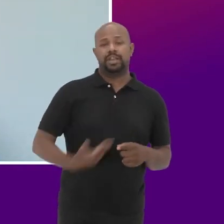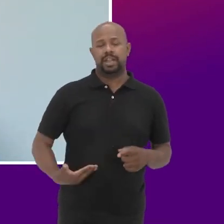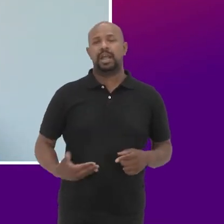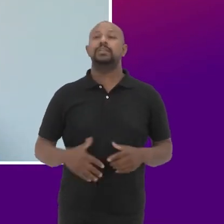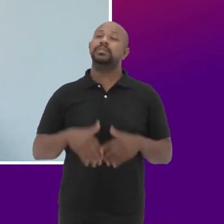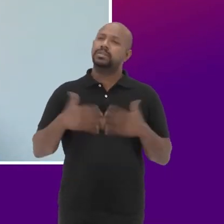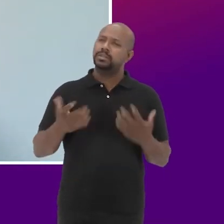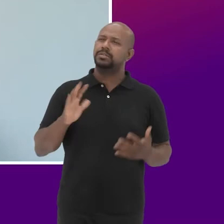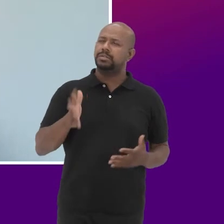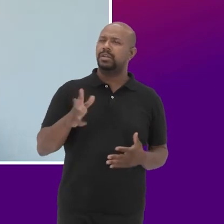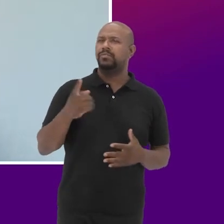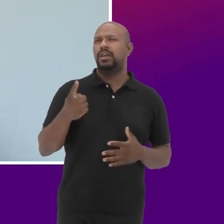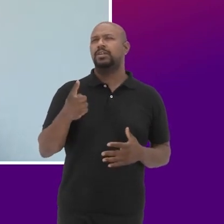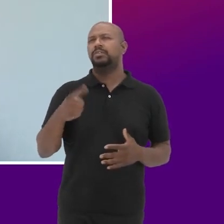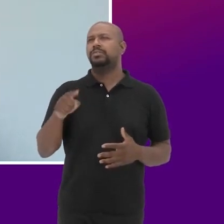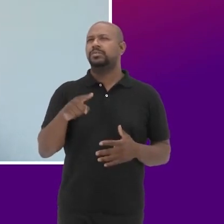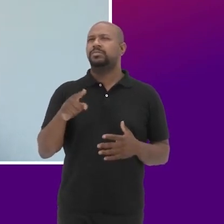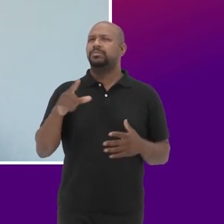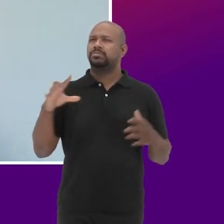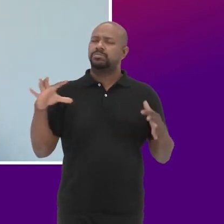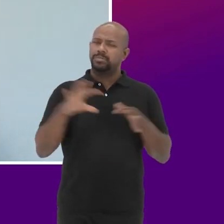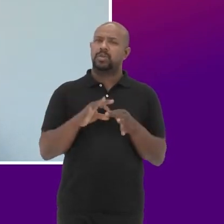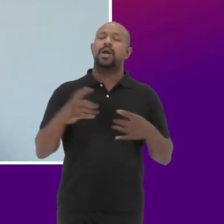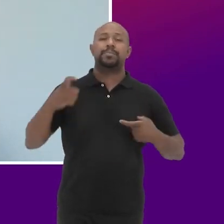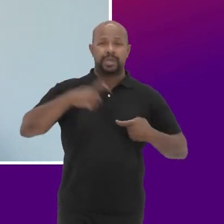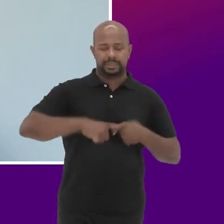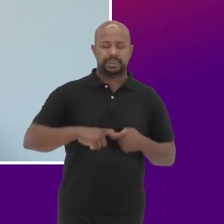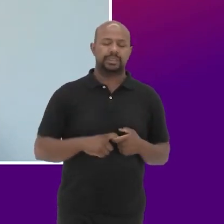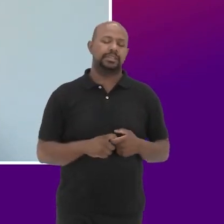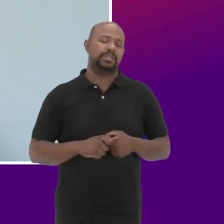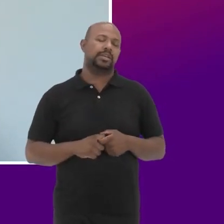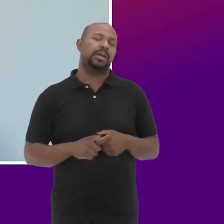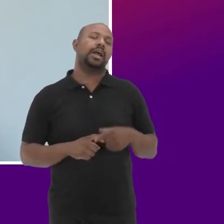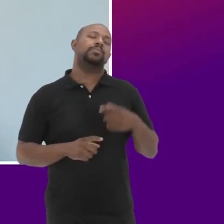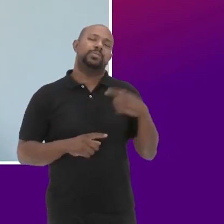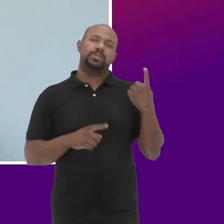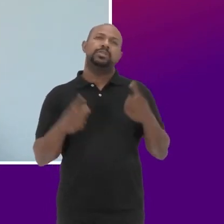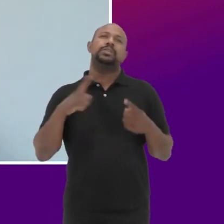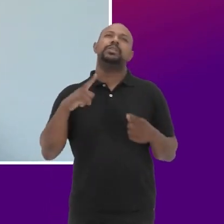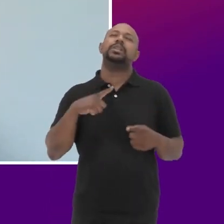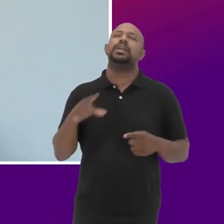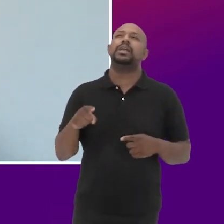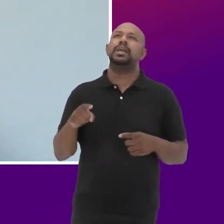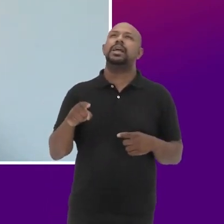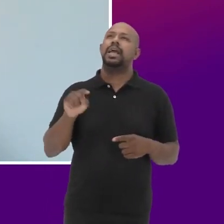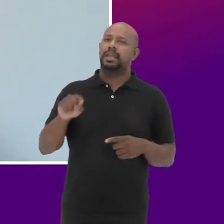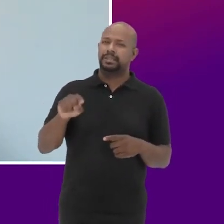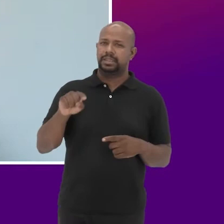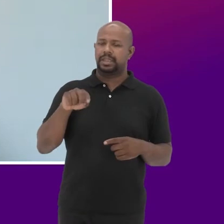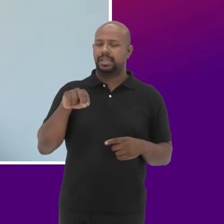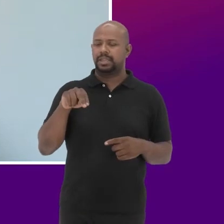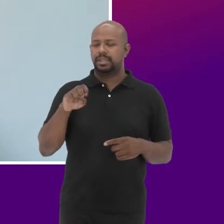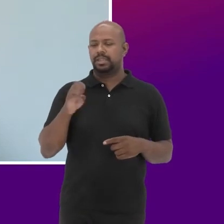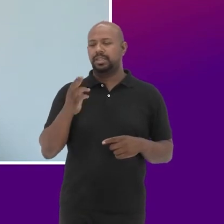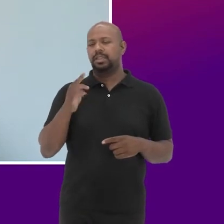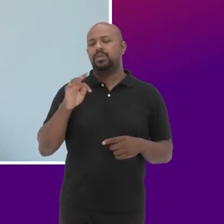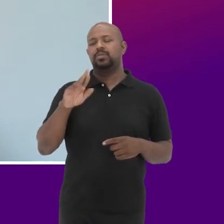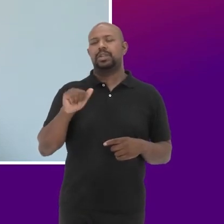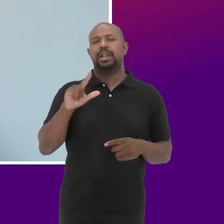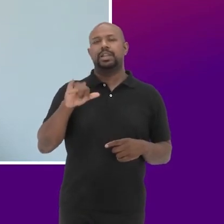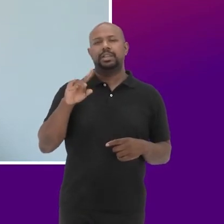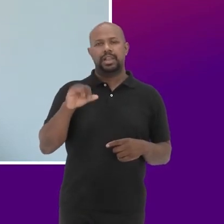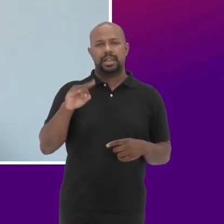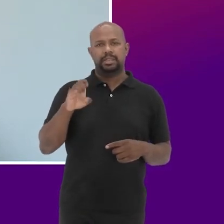E isso já vai fazer o link aqui com as parcerias, né? Então, pelo fato de a gente ter essa neutralidade e